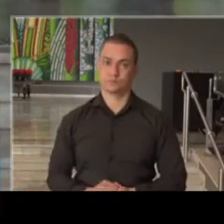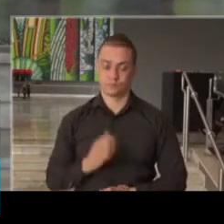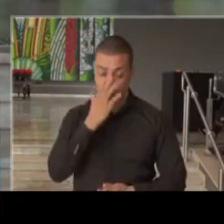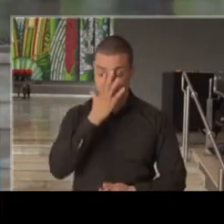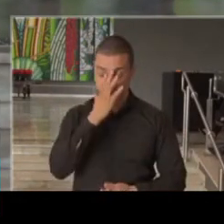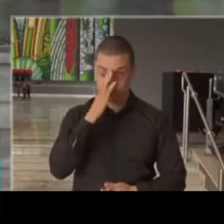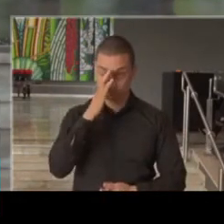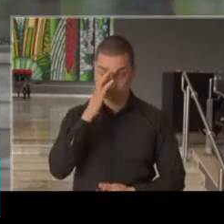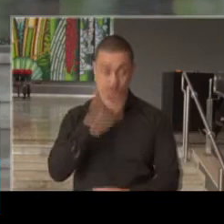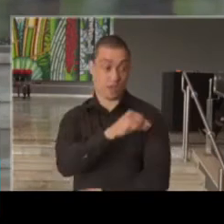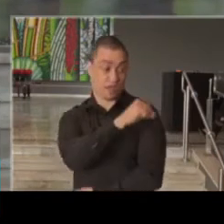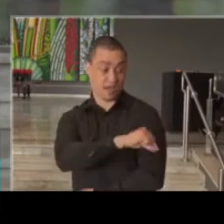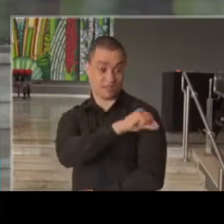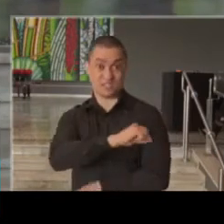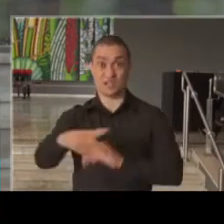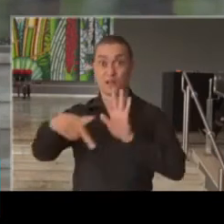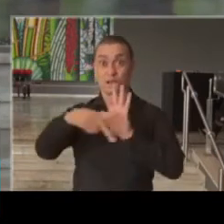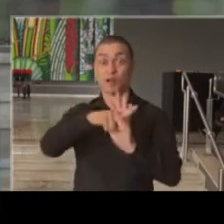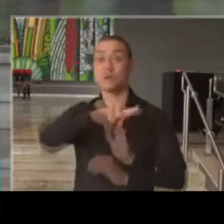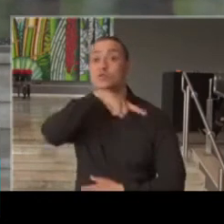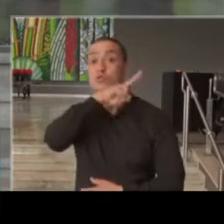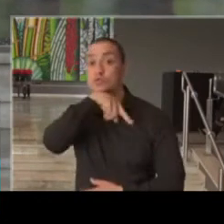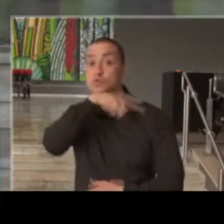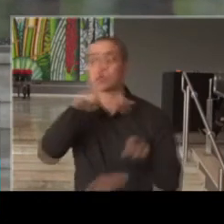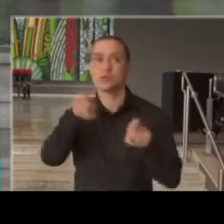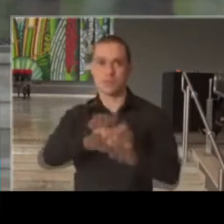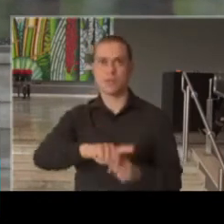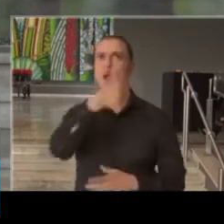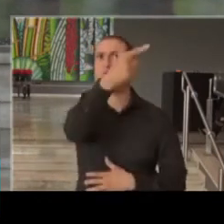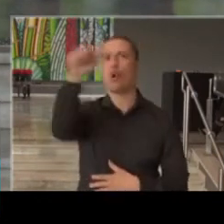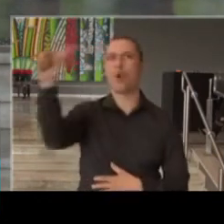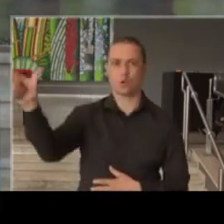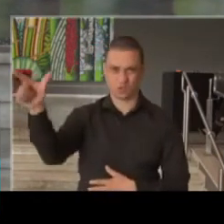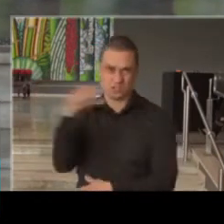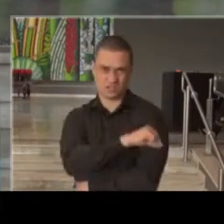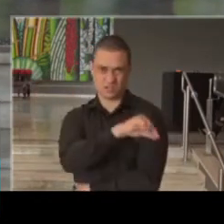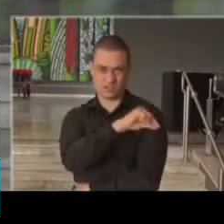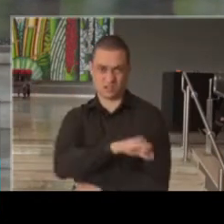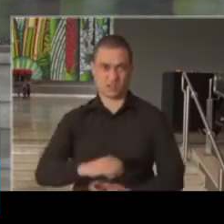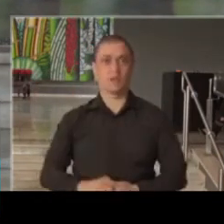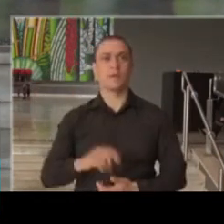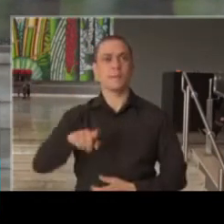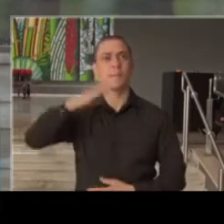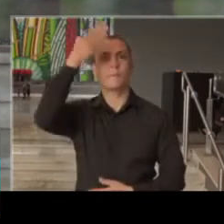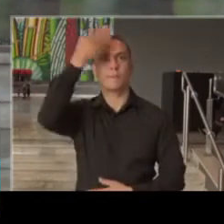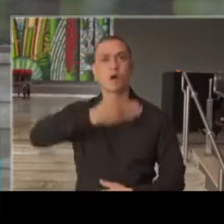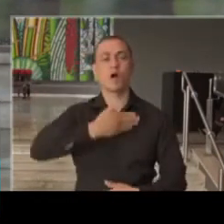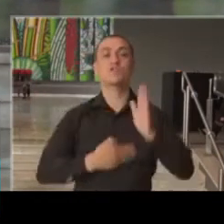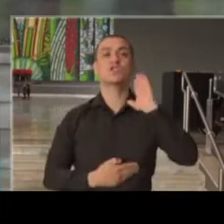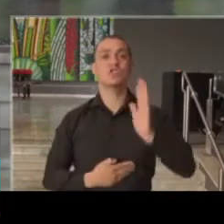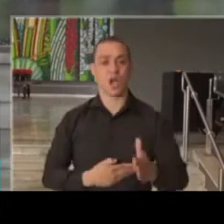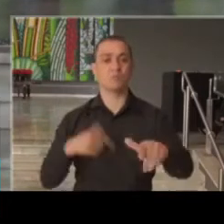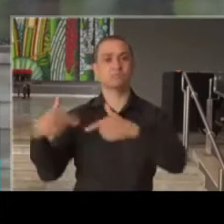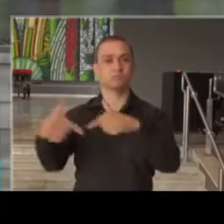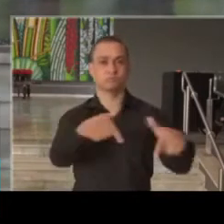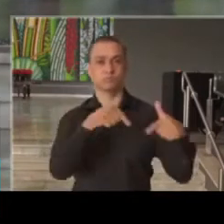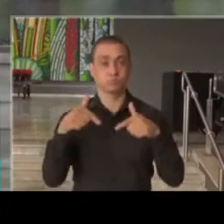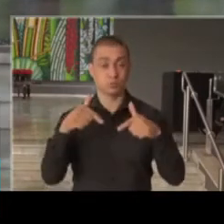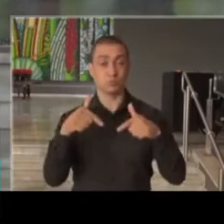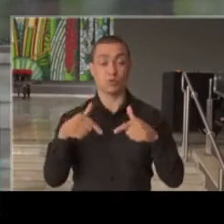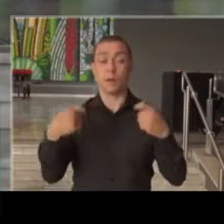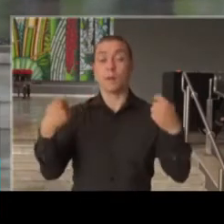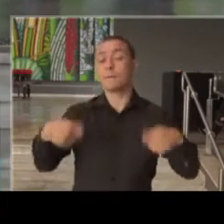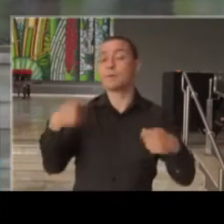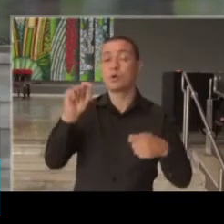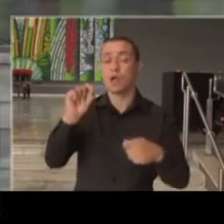A vacina do Butantan, assim como as demais vacinas, comprovadamente eficazes, devem